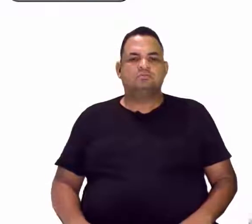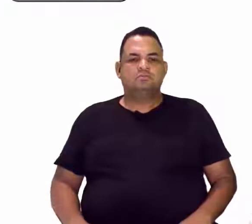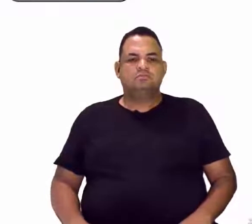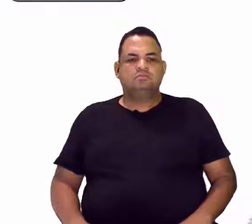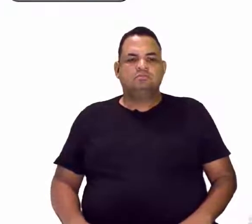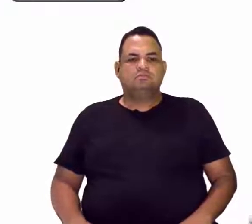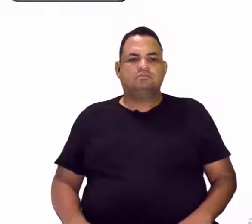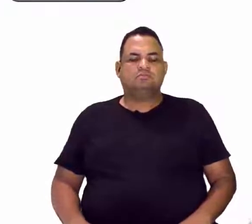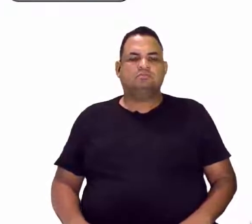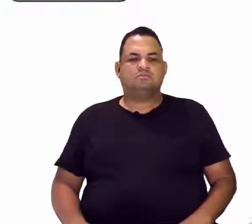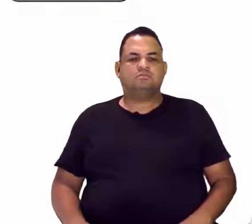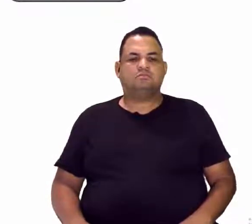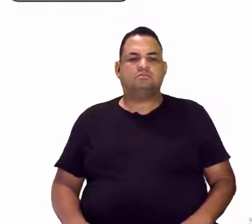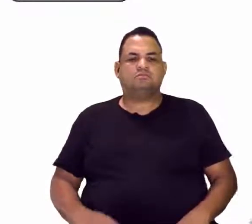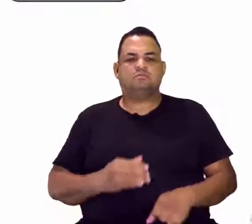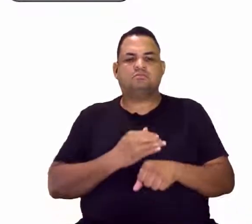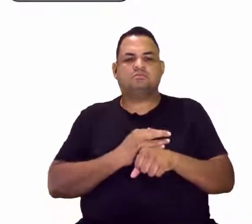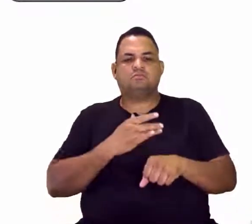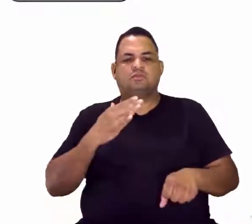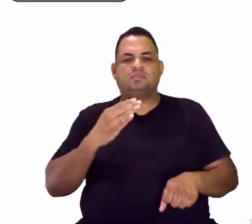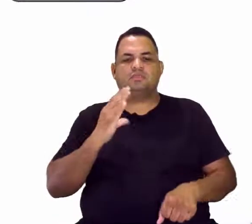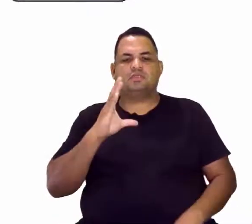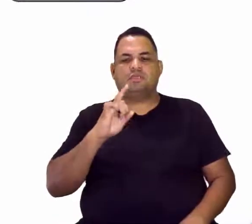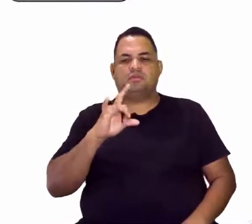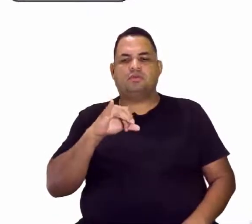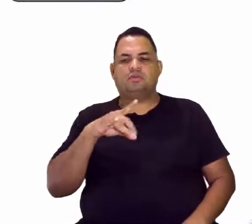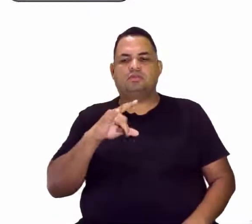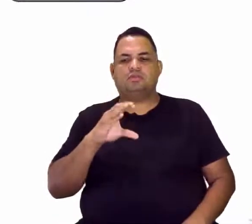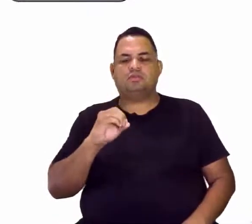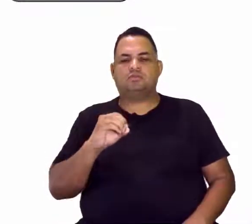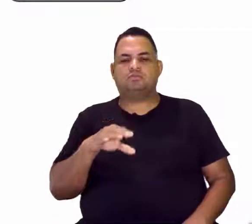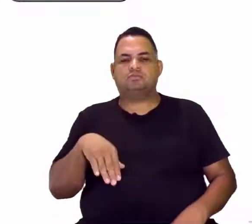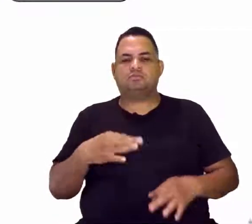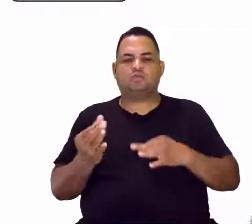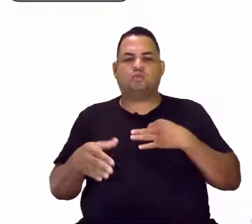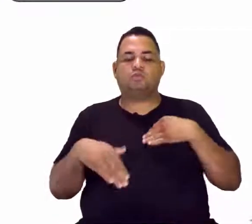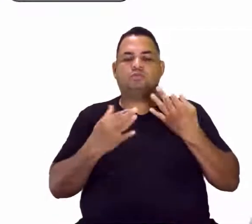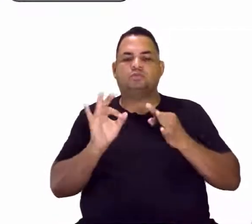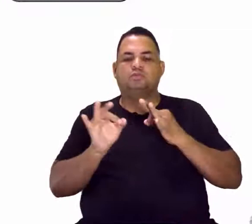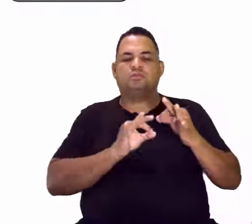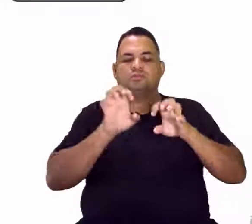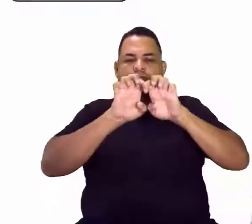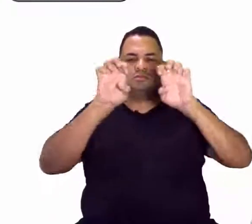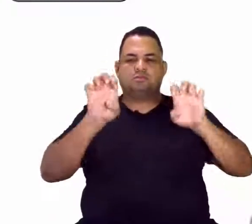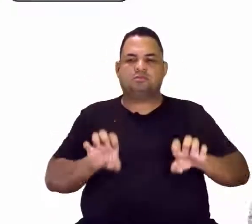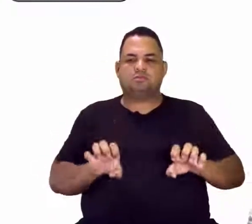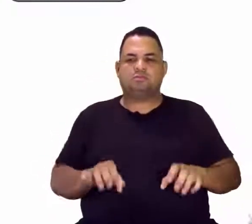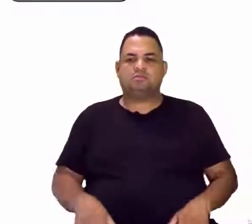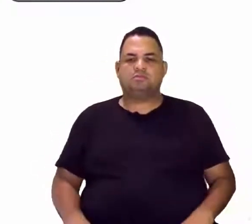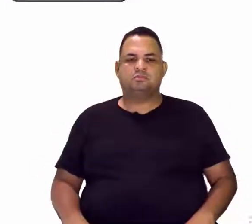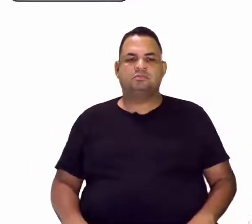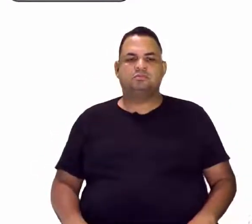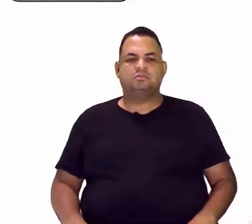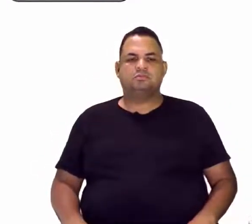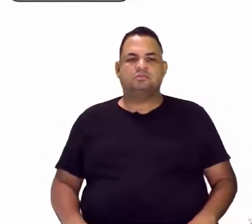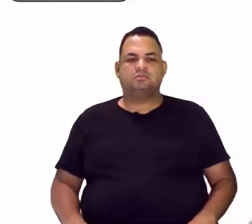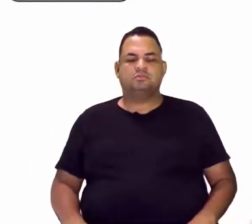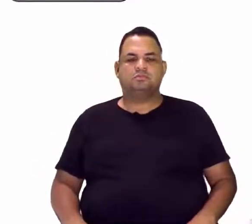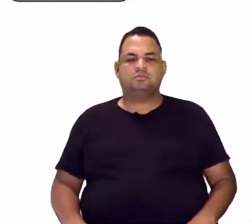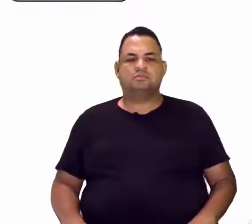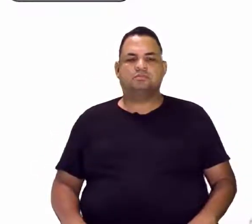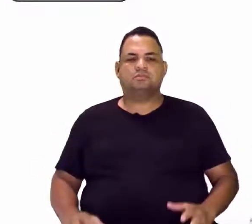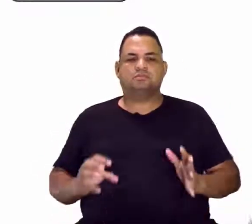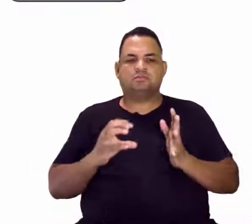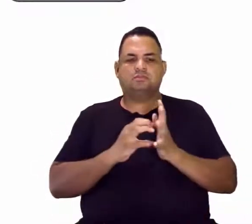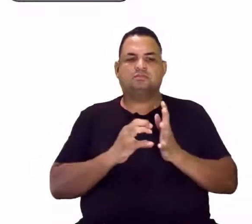Aqui, o ácido carbônico. Por quê? Quando a gente monta a estrutura, o elemento que está no centro